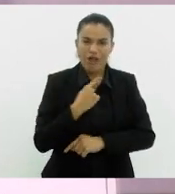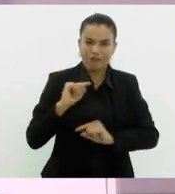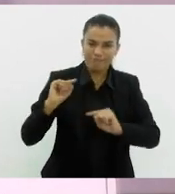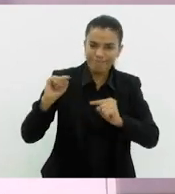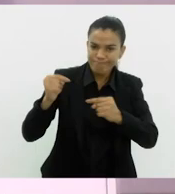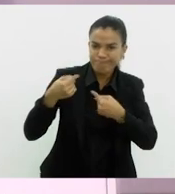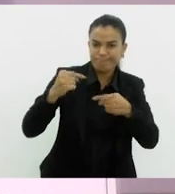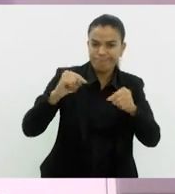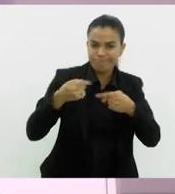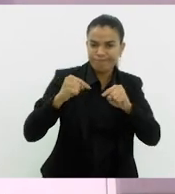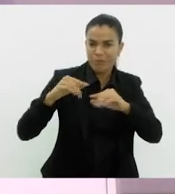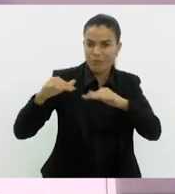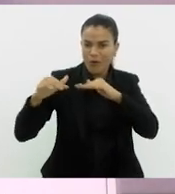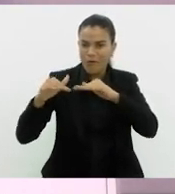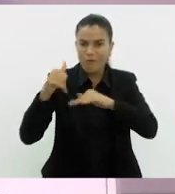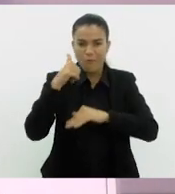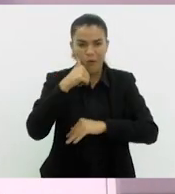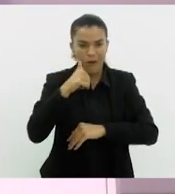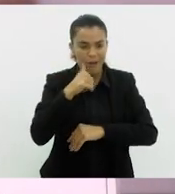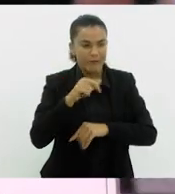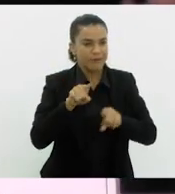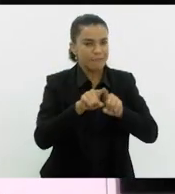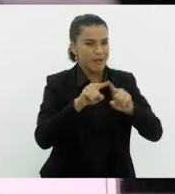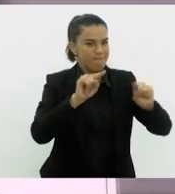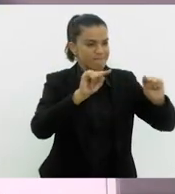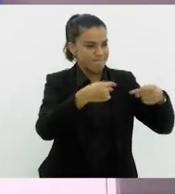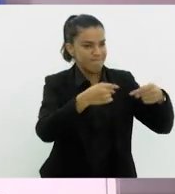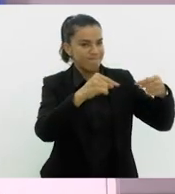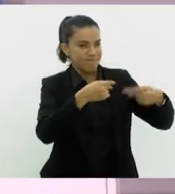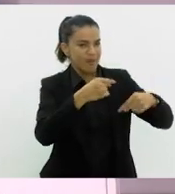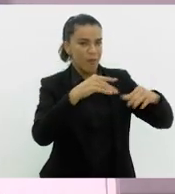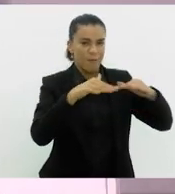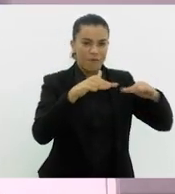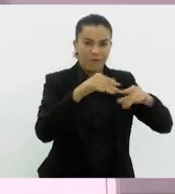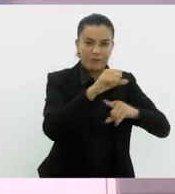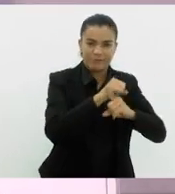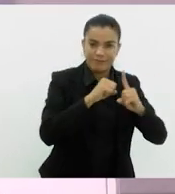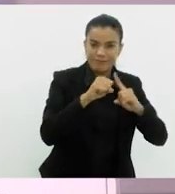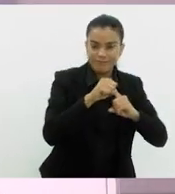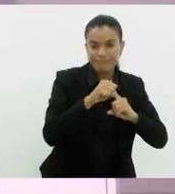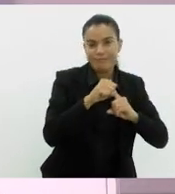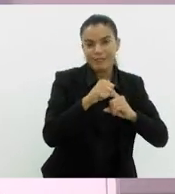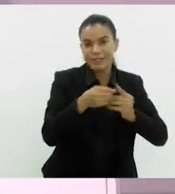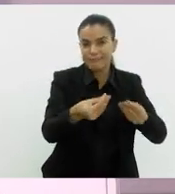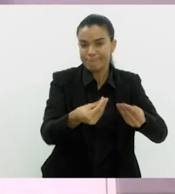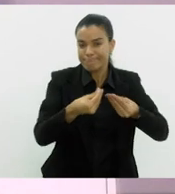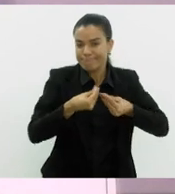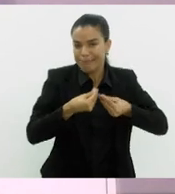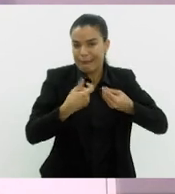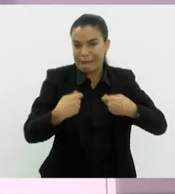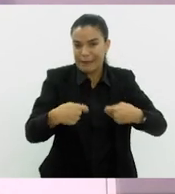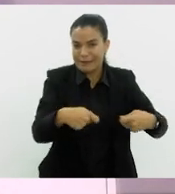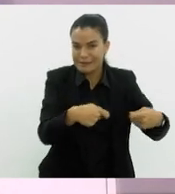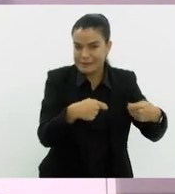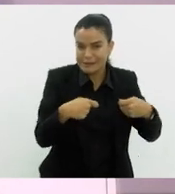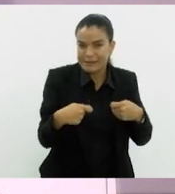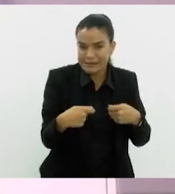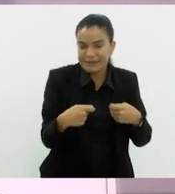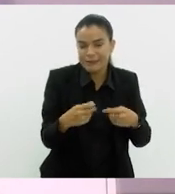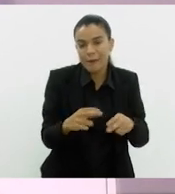provocadas pelos movimentos de mulheres, somos provocadas pelos movimentos sociais que trazem essas demandas. Então, por